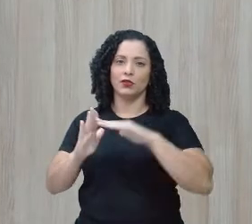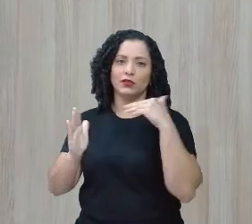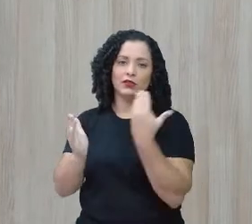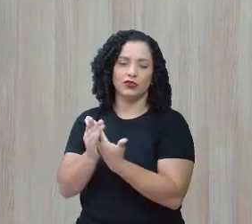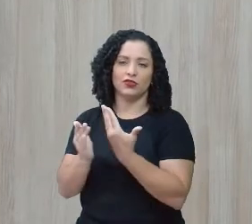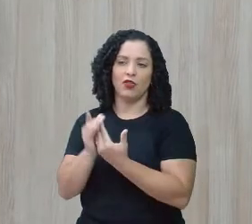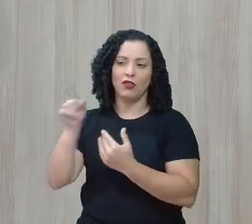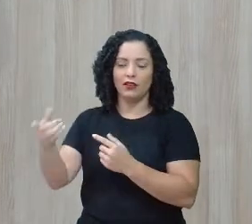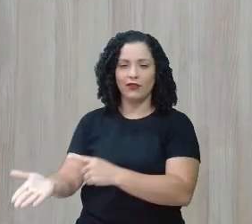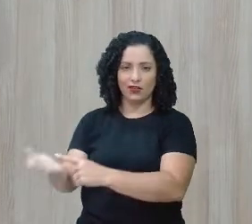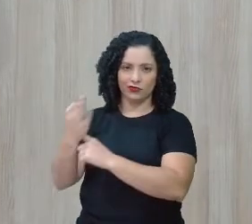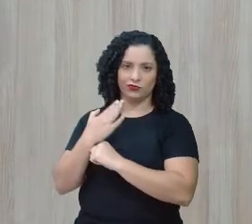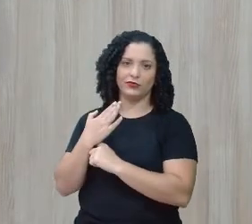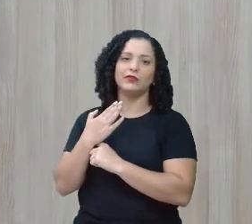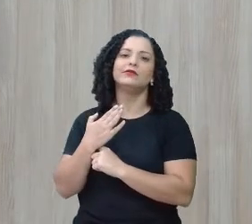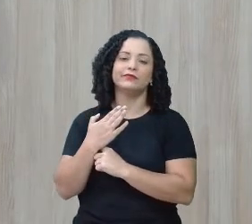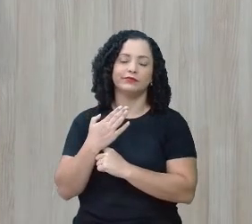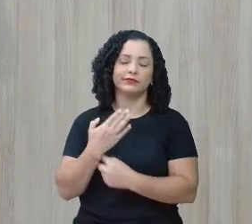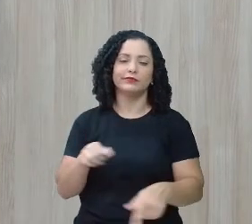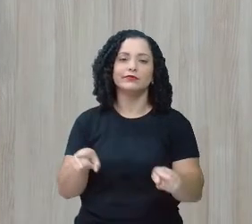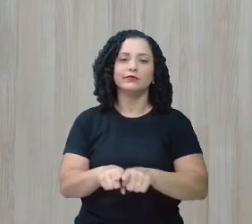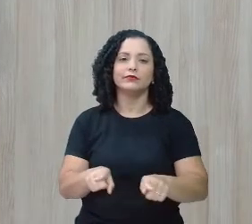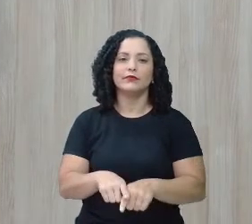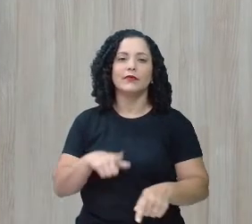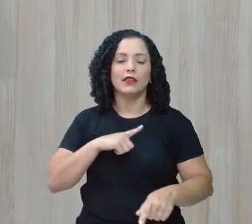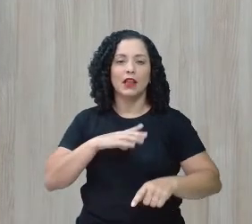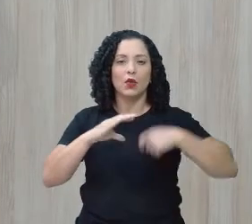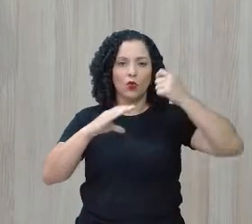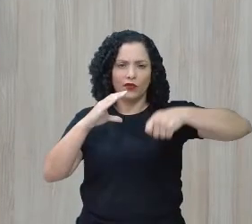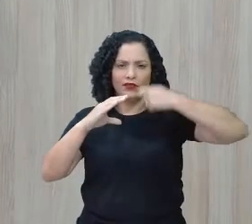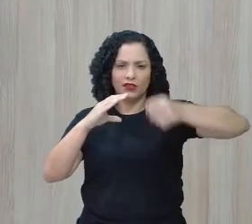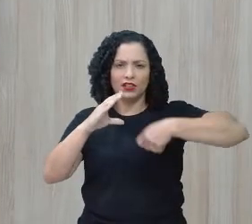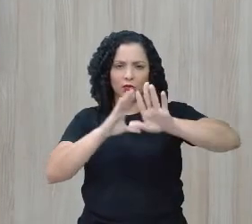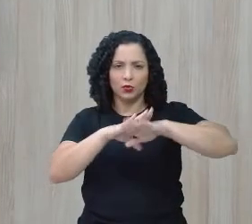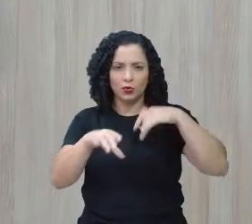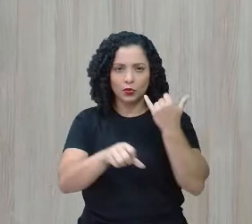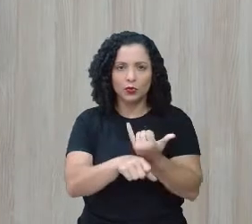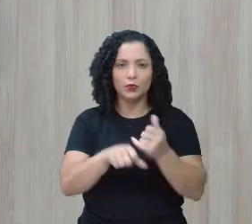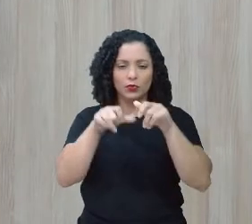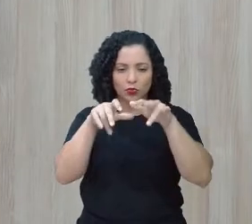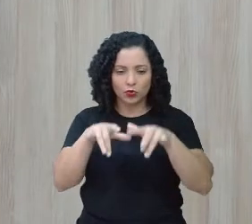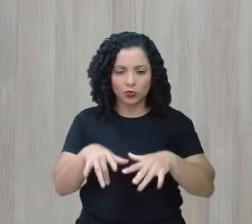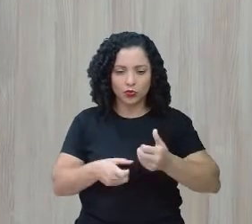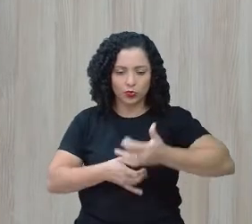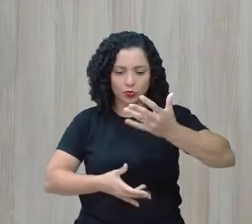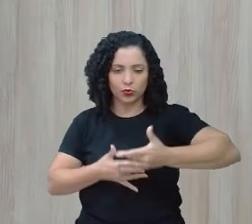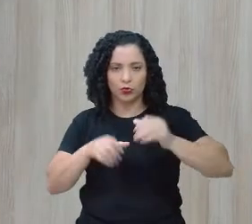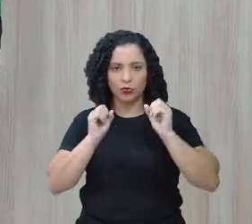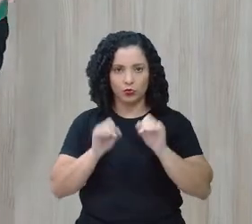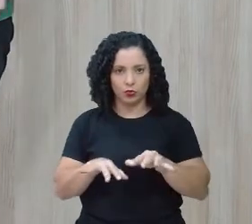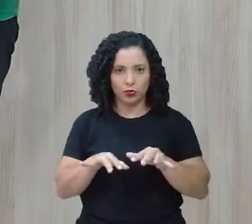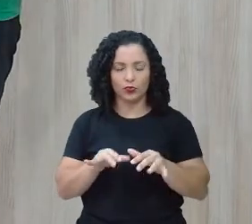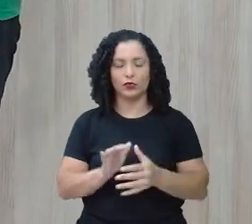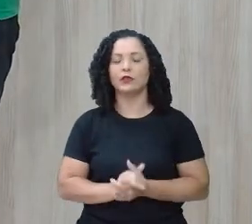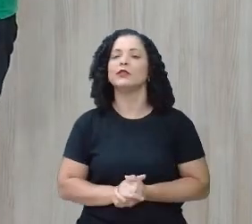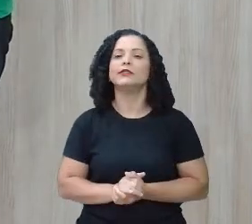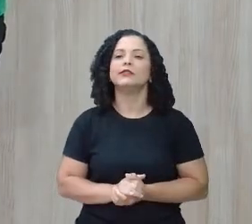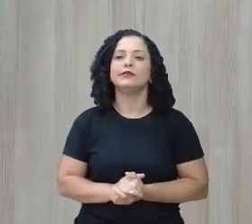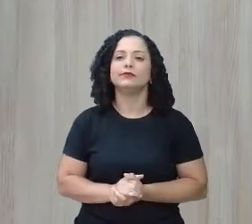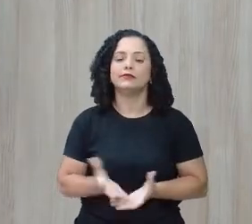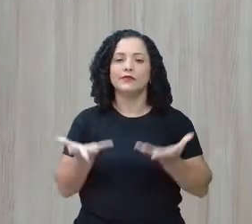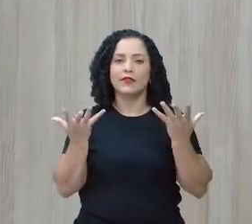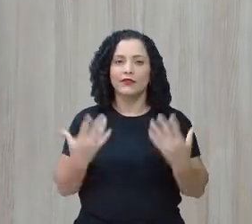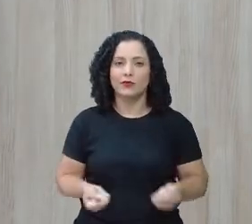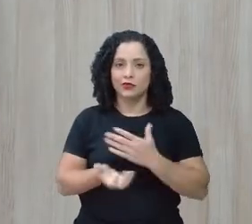você. Comenta lá também no vídeo lá do YouTube, no chat, que a gente também está de olho, tá bom? Então, vamos começar,